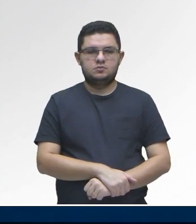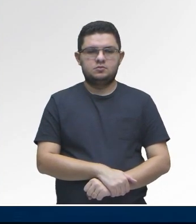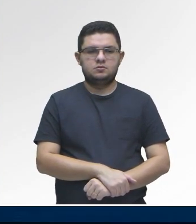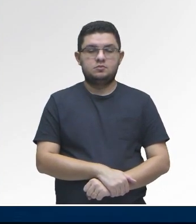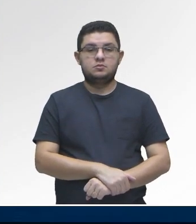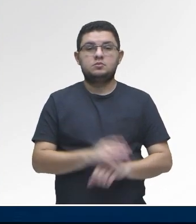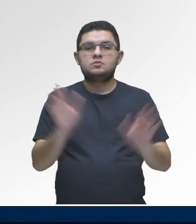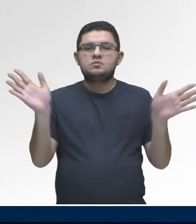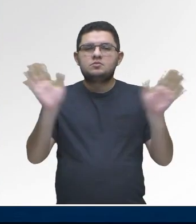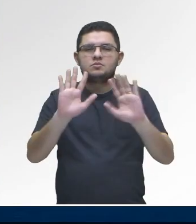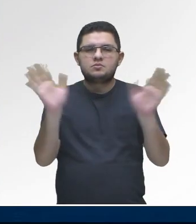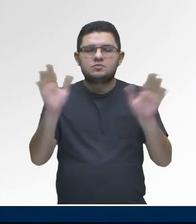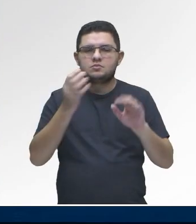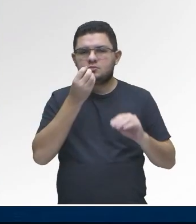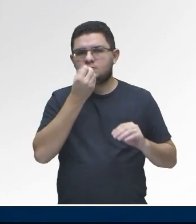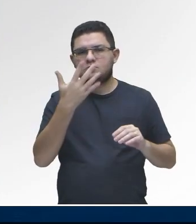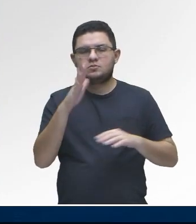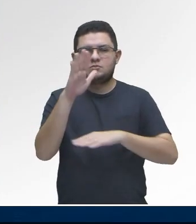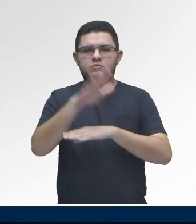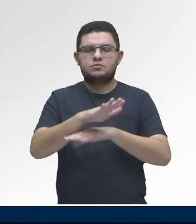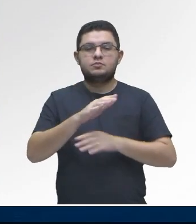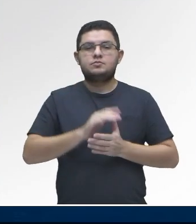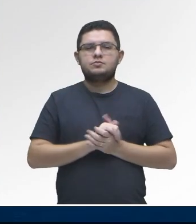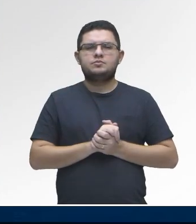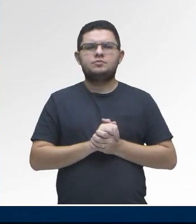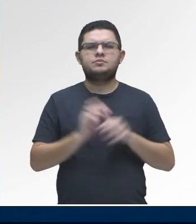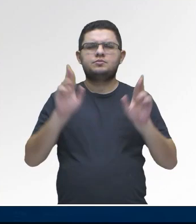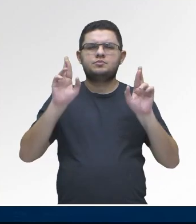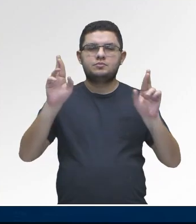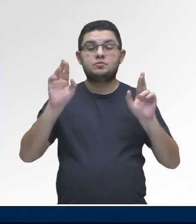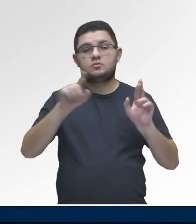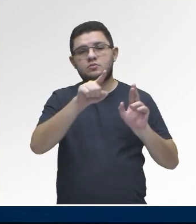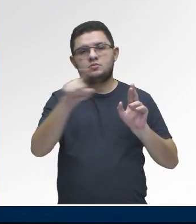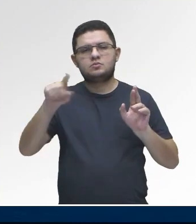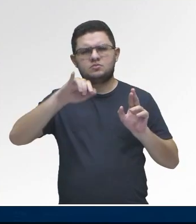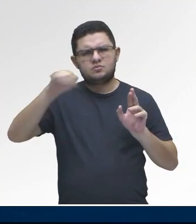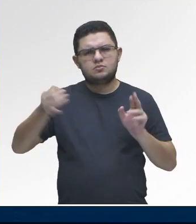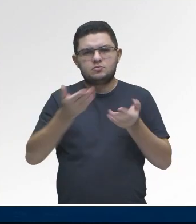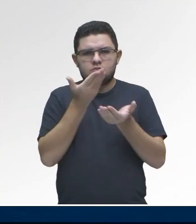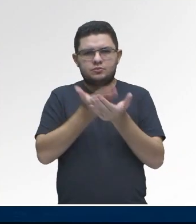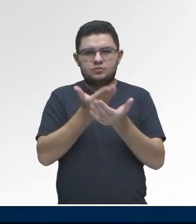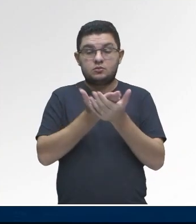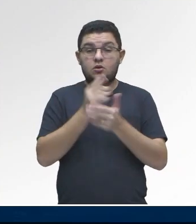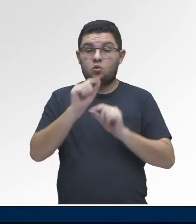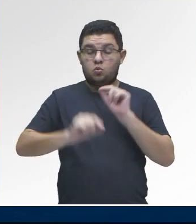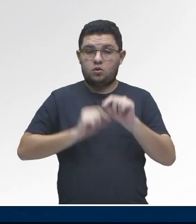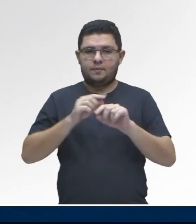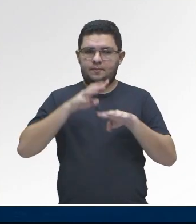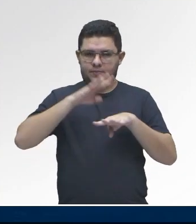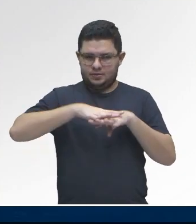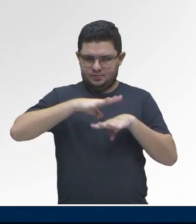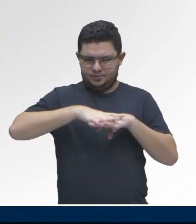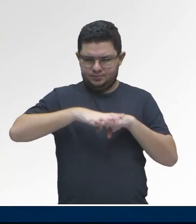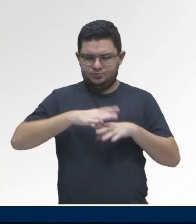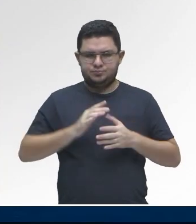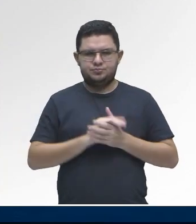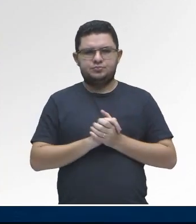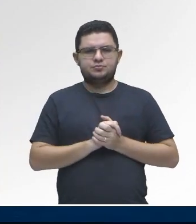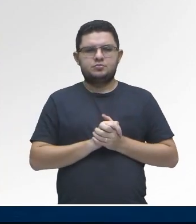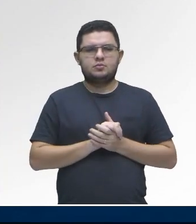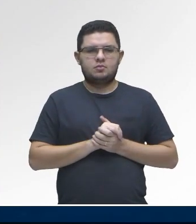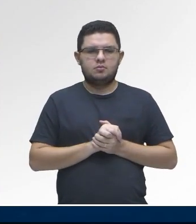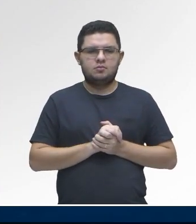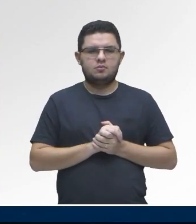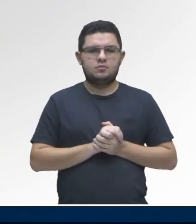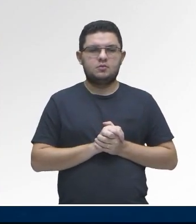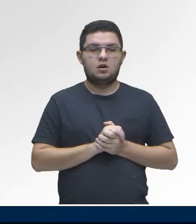Boa tarde, espero que vocês estejam aproveitando nossas aulas de matemática. Vamos agora dar